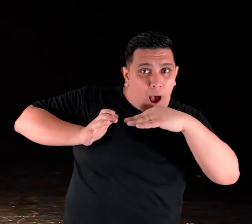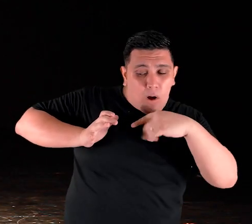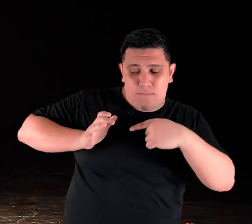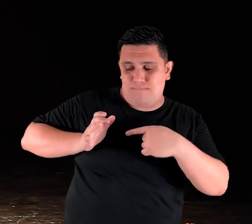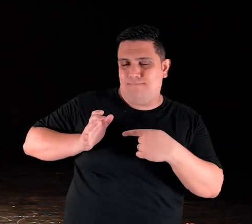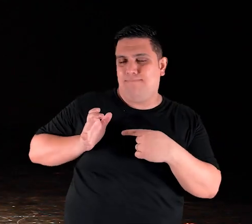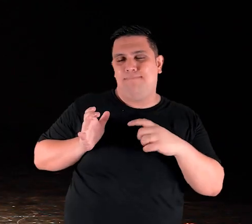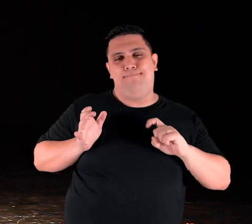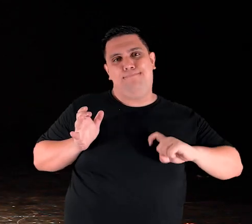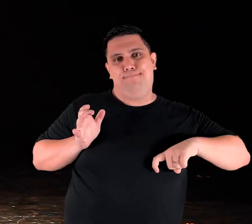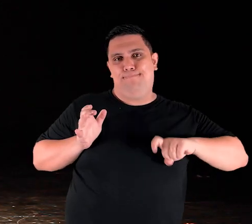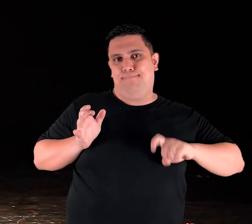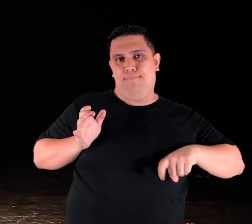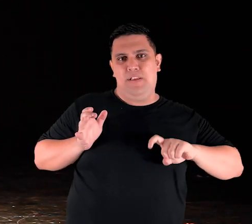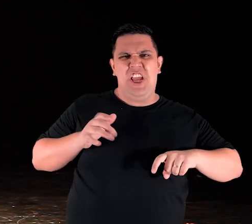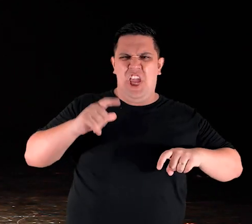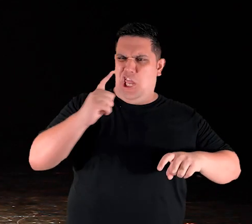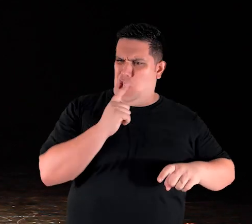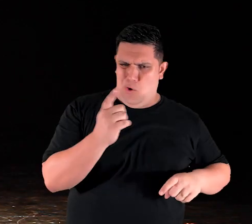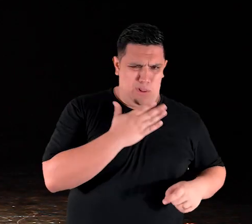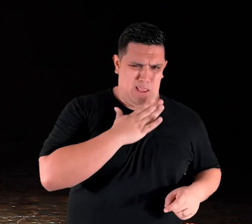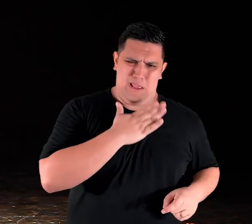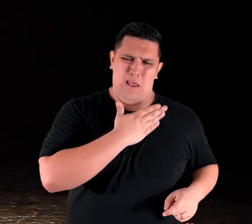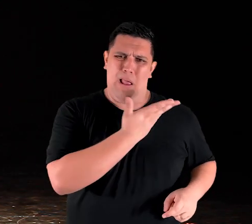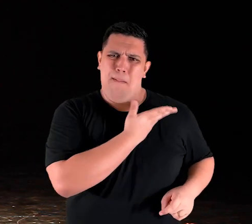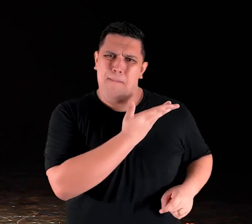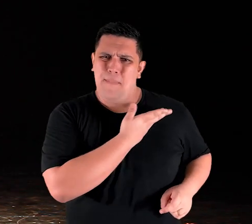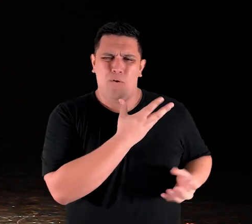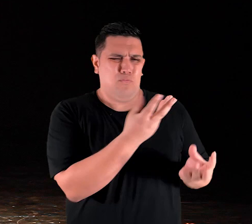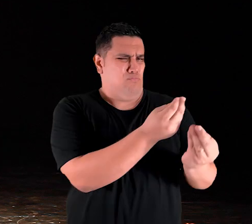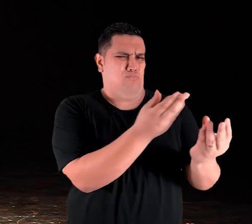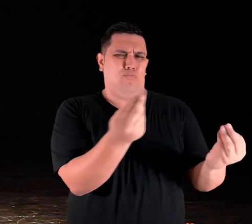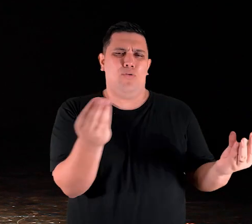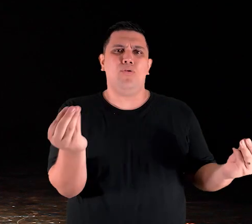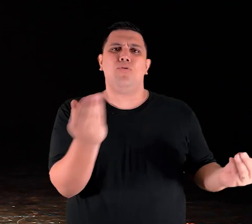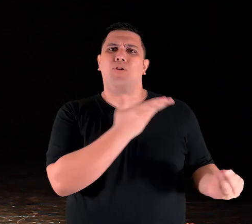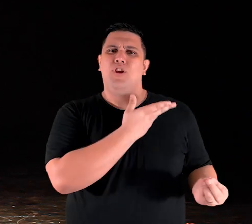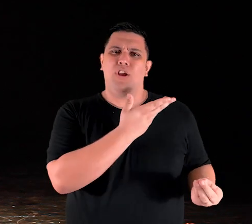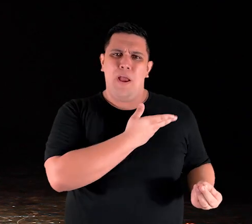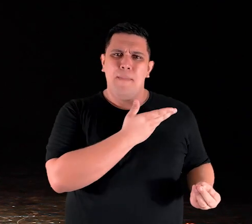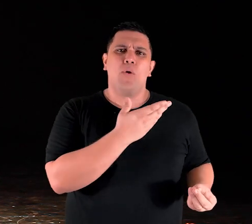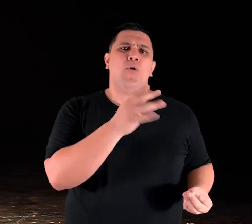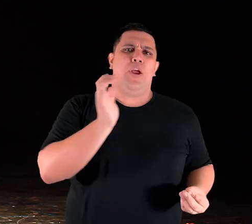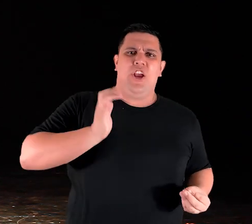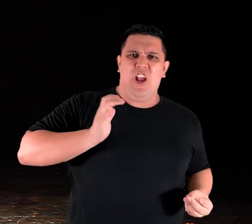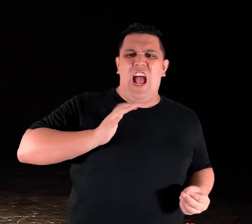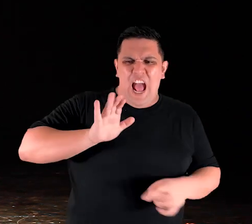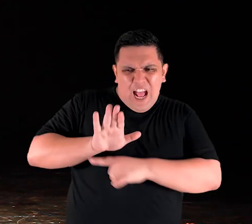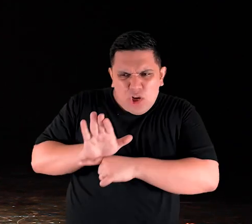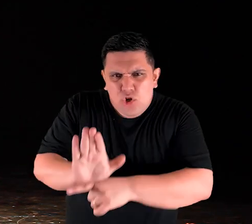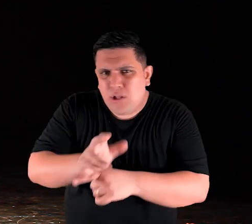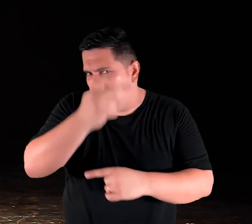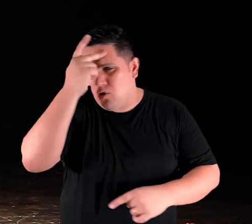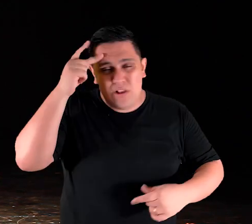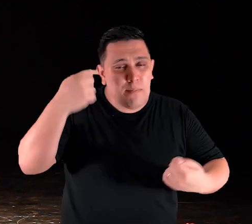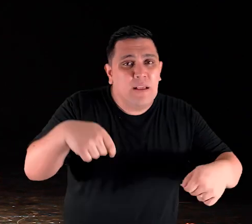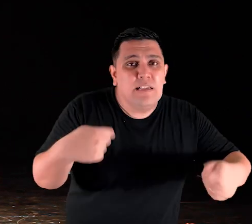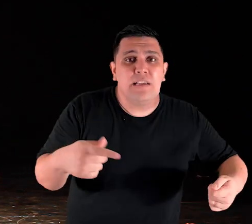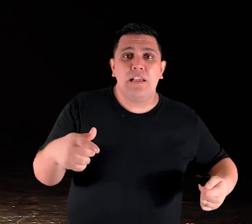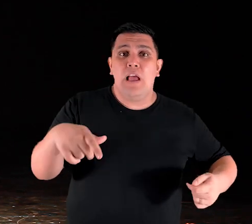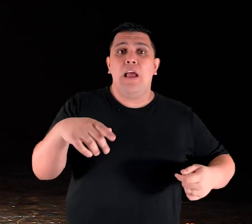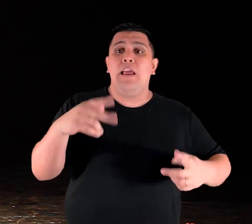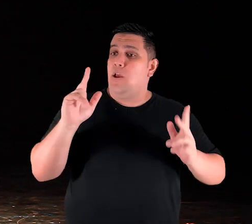tenho vários amigos ricos que ajudam sim a quem precisa, assim como foram